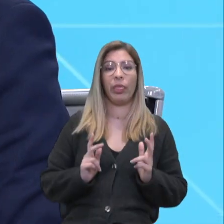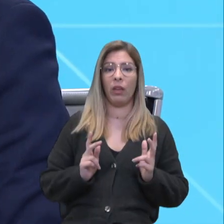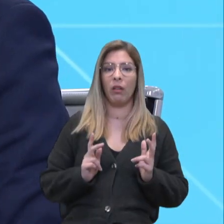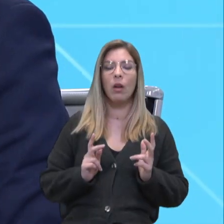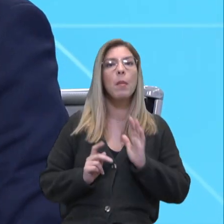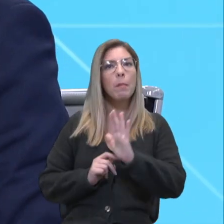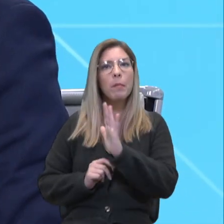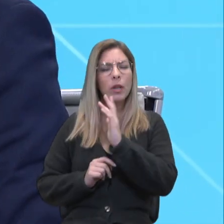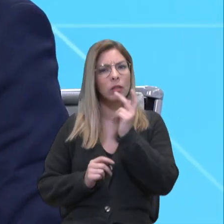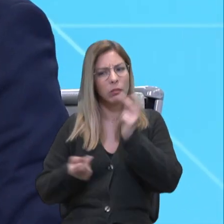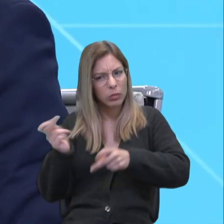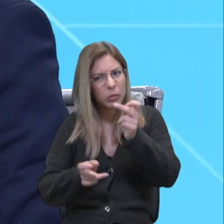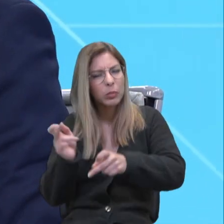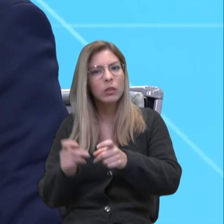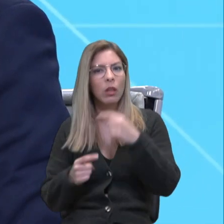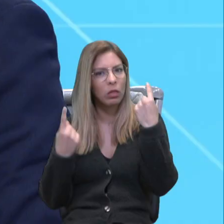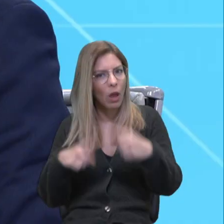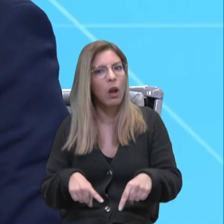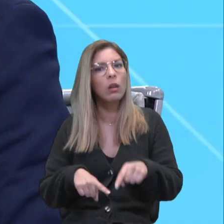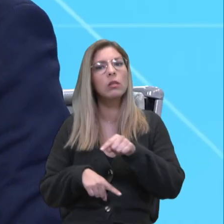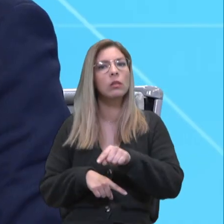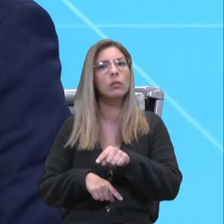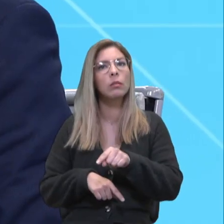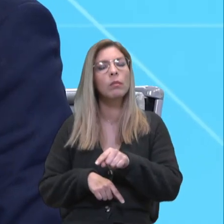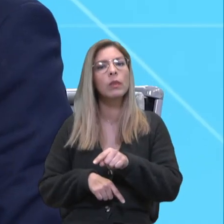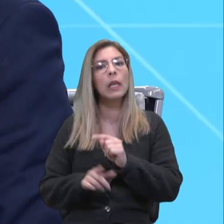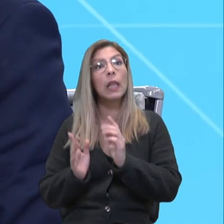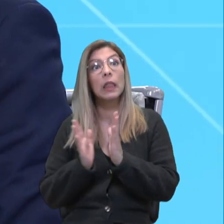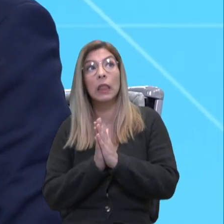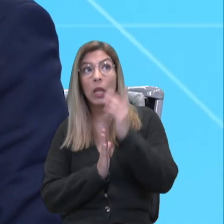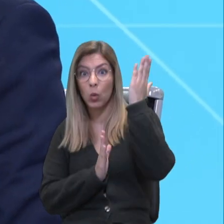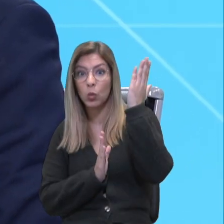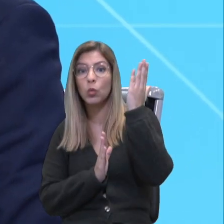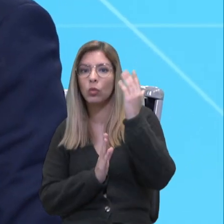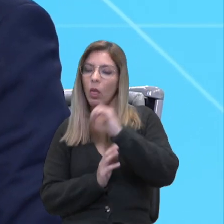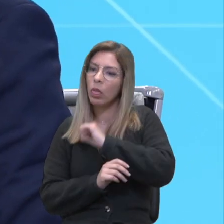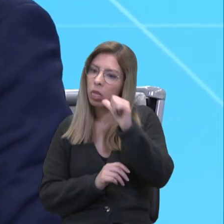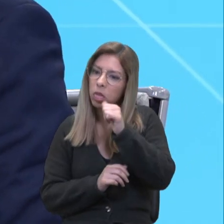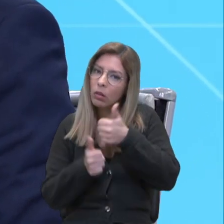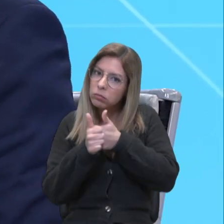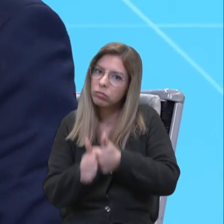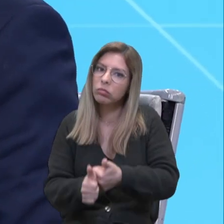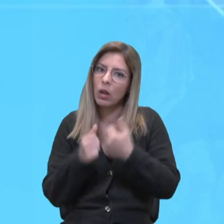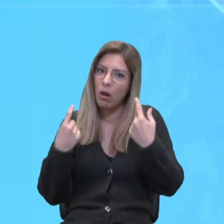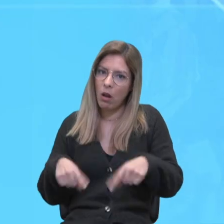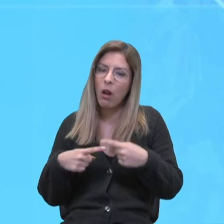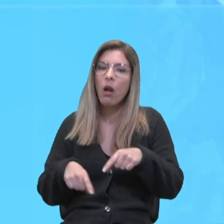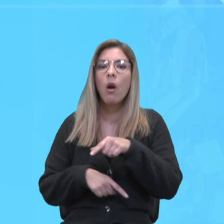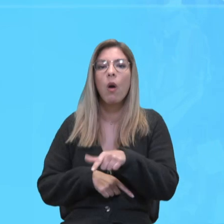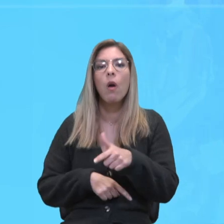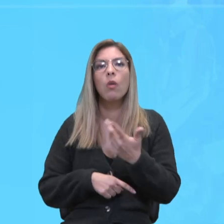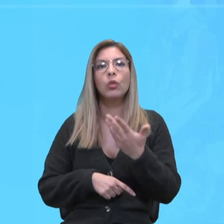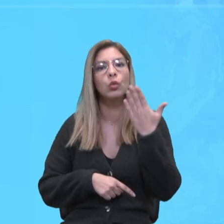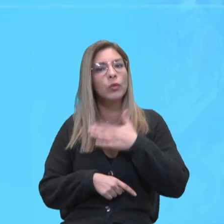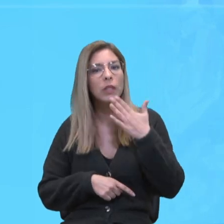também estas dimensões nas quais Deus está particularmente presente, mesmo quando não o vemos